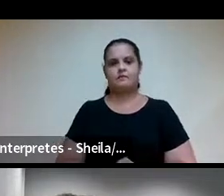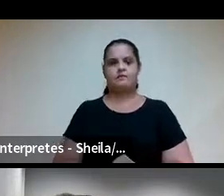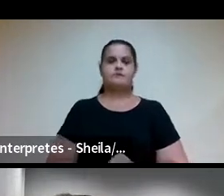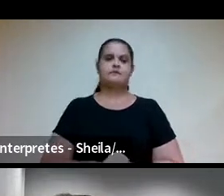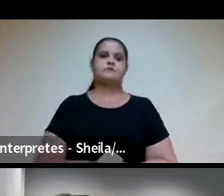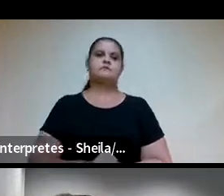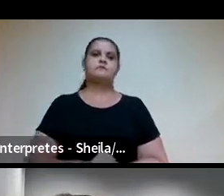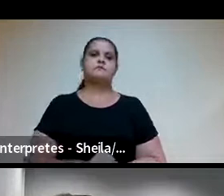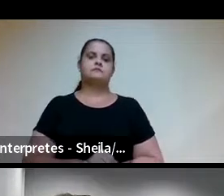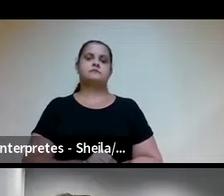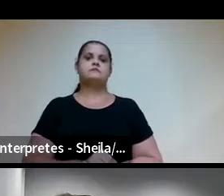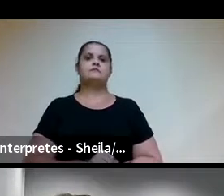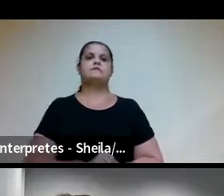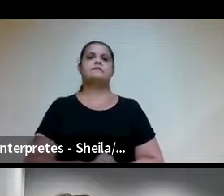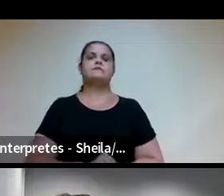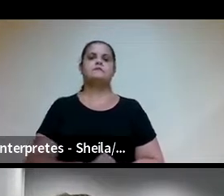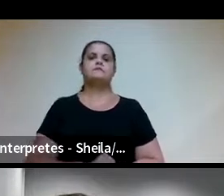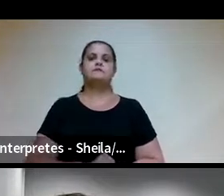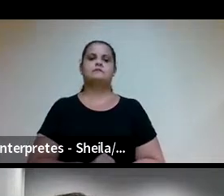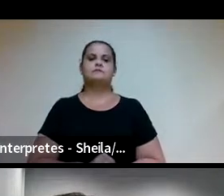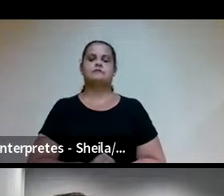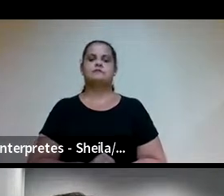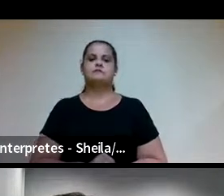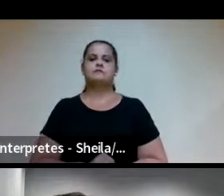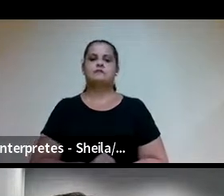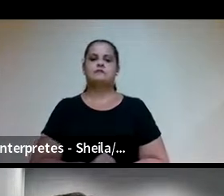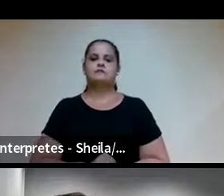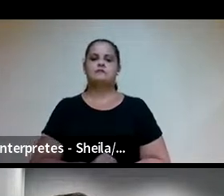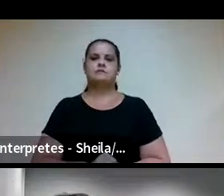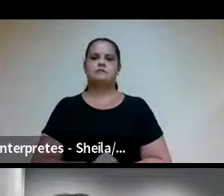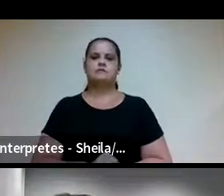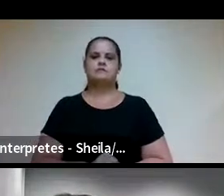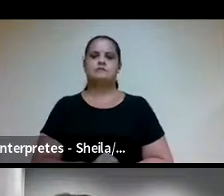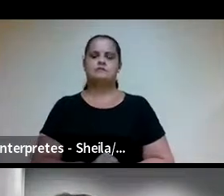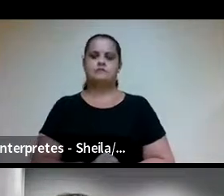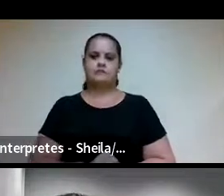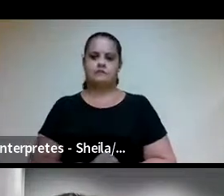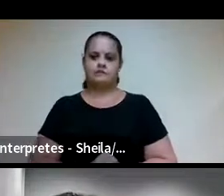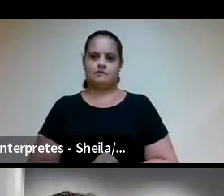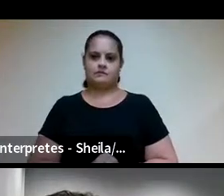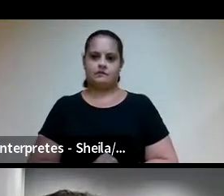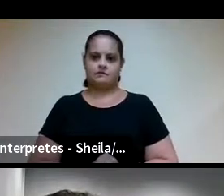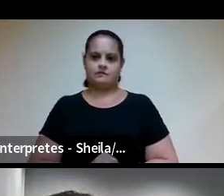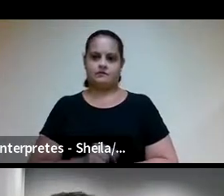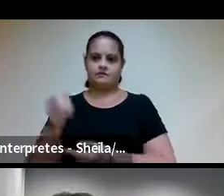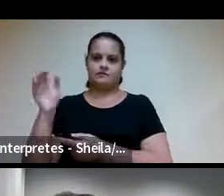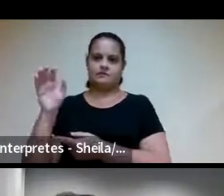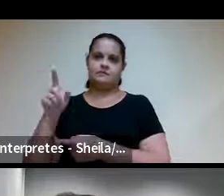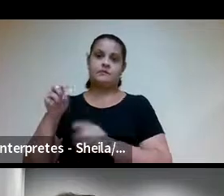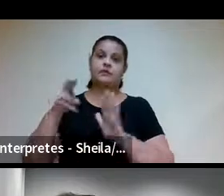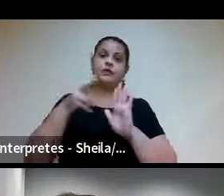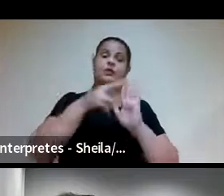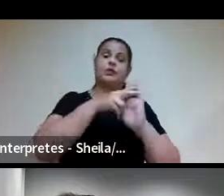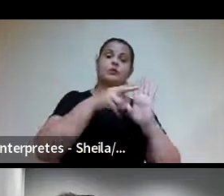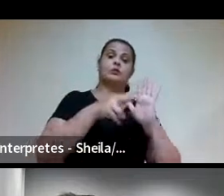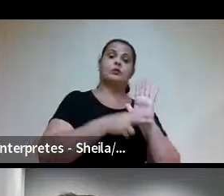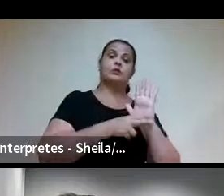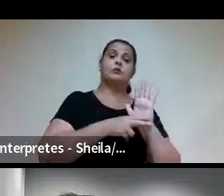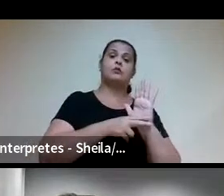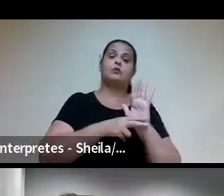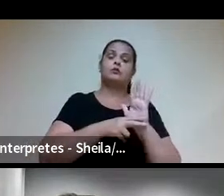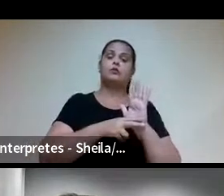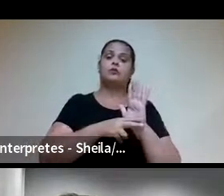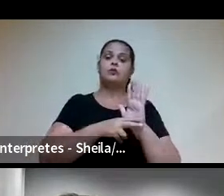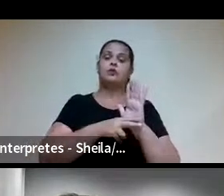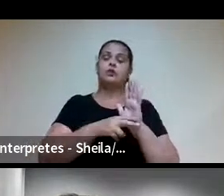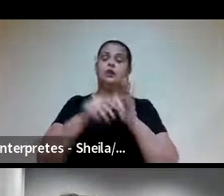tem obrigação pensando. De fazer, não. O parágrafo... Não, desembargador, pela norma, tem a, pela norma, doutor Cláudio, tem até um dispositivo